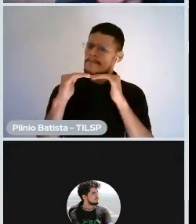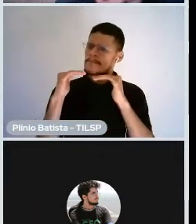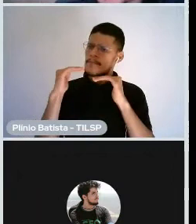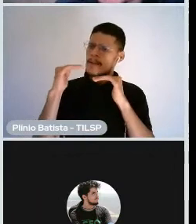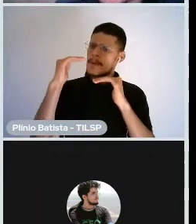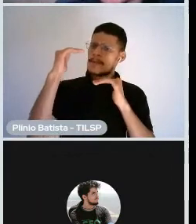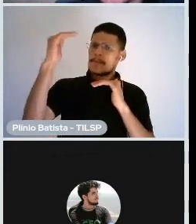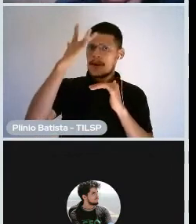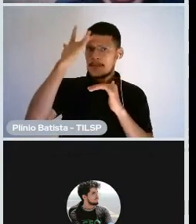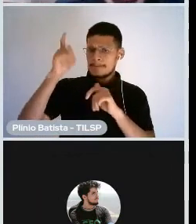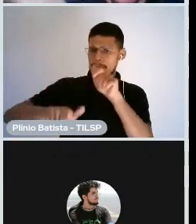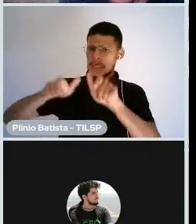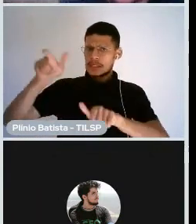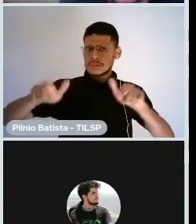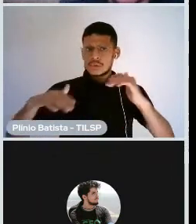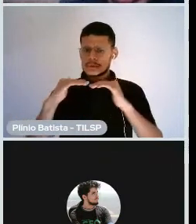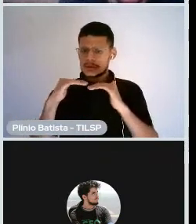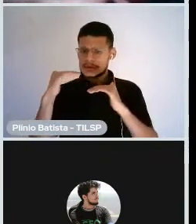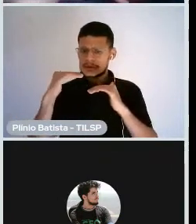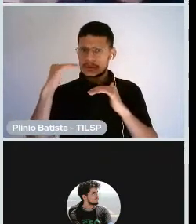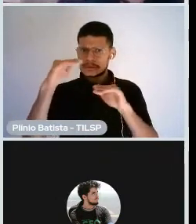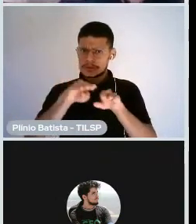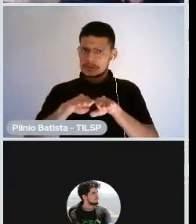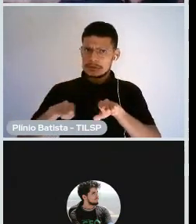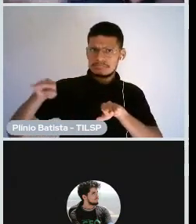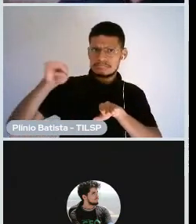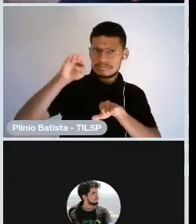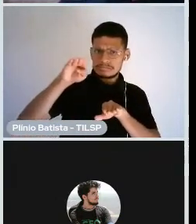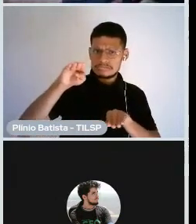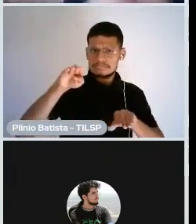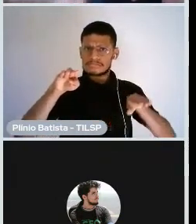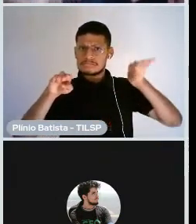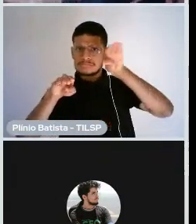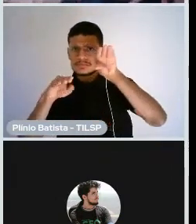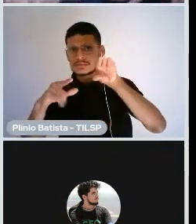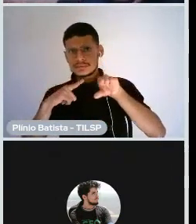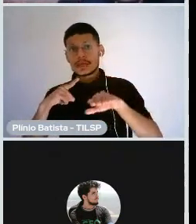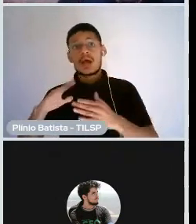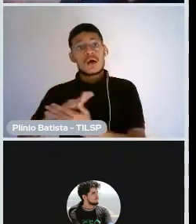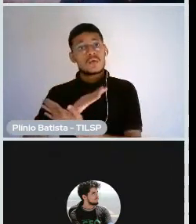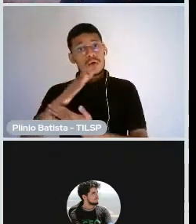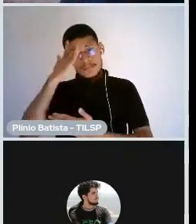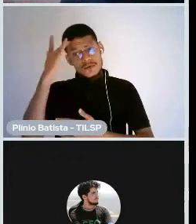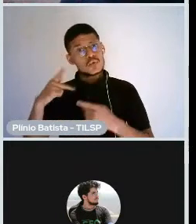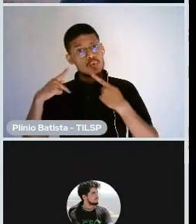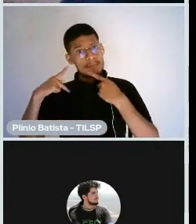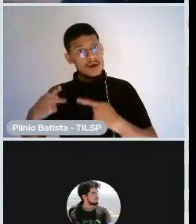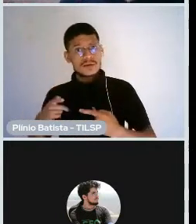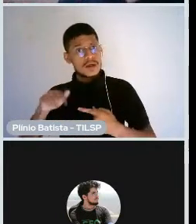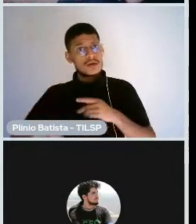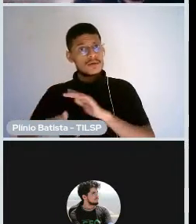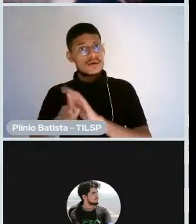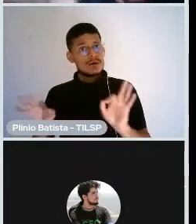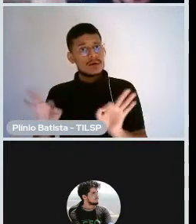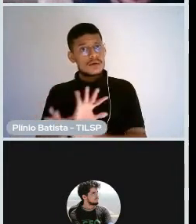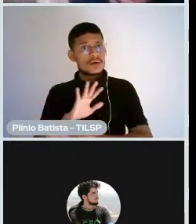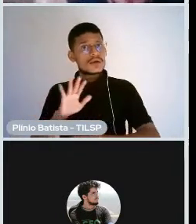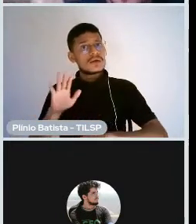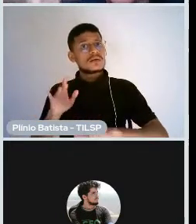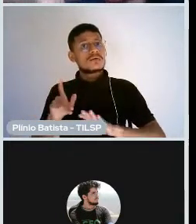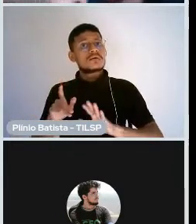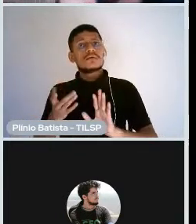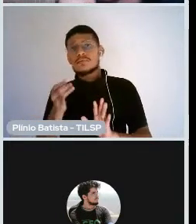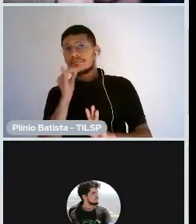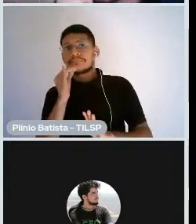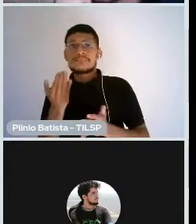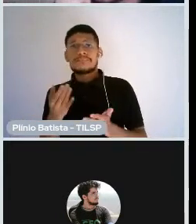entre pessoas, sendo que a raça humana é a raça humana, independente das características, somos todos de uma raça